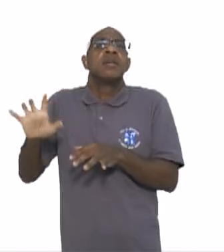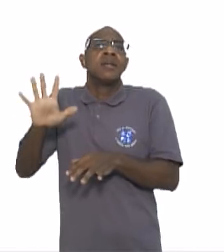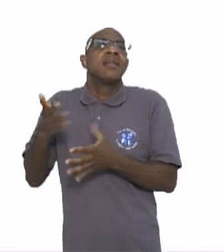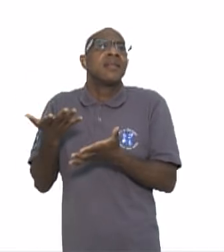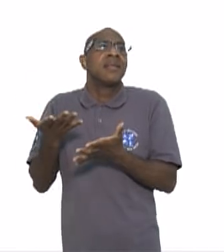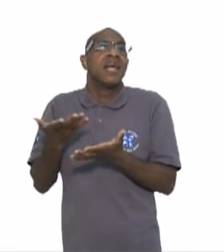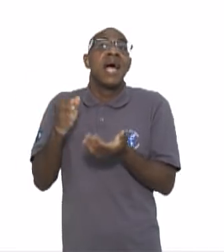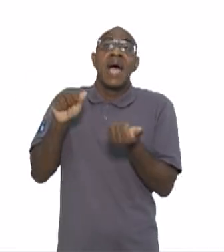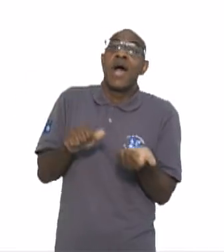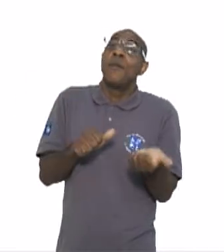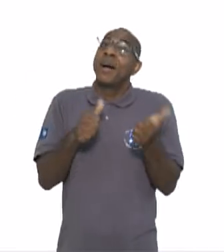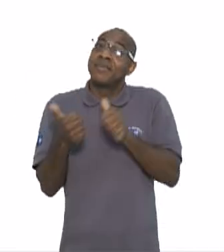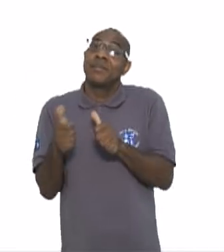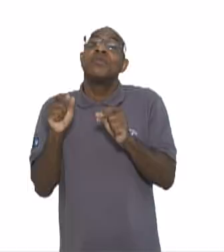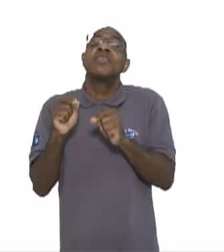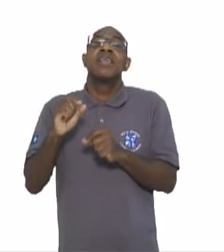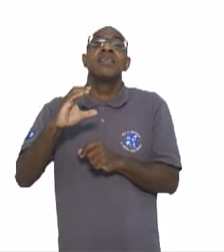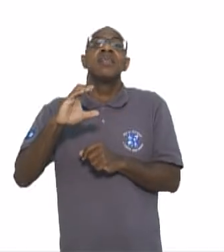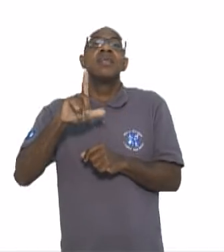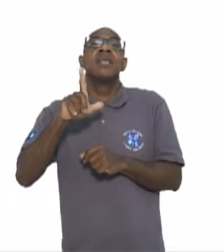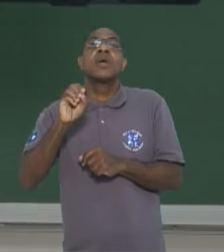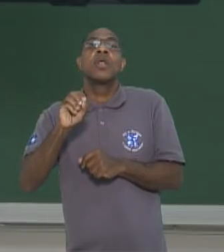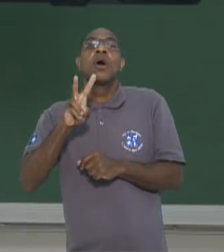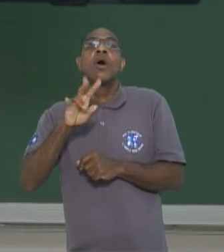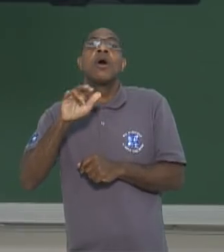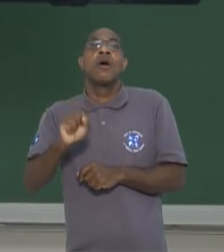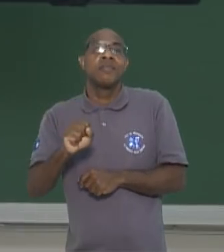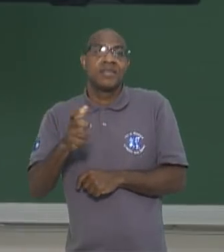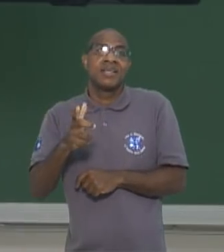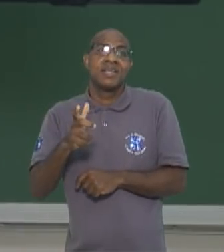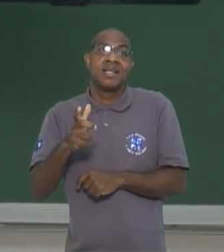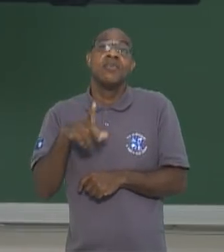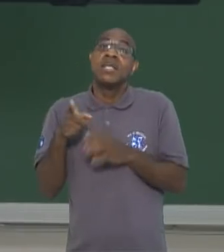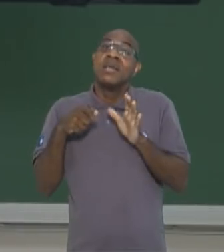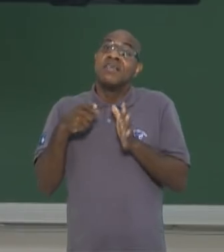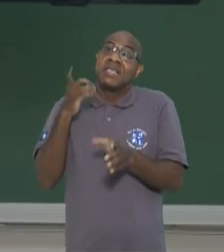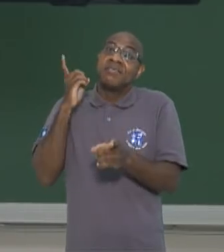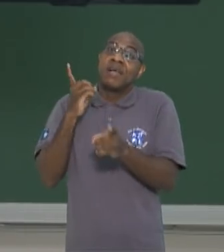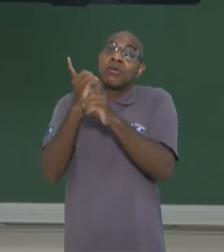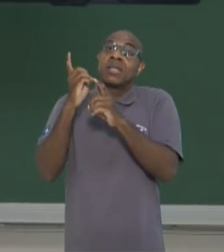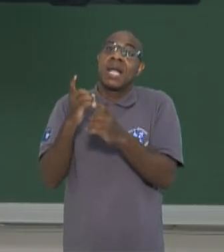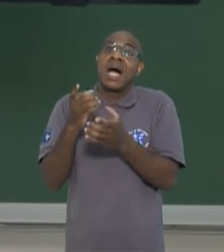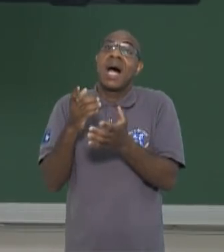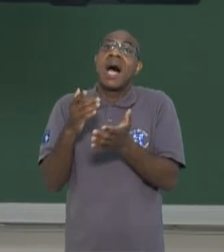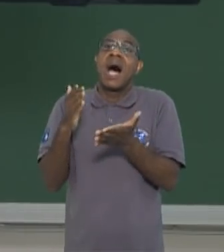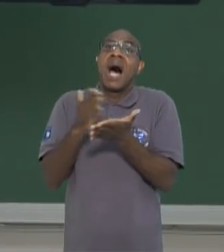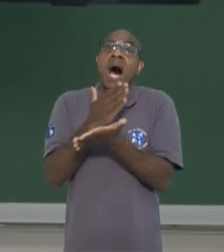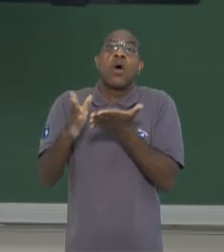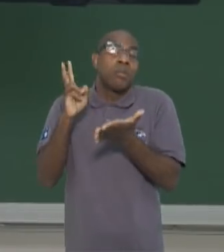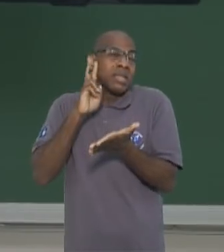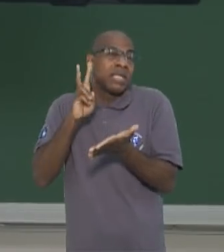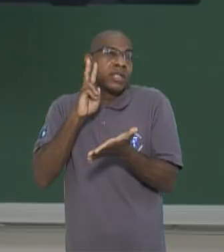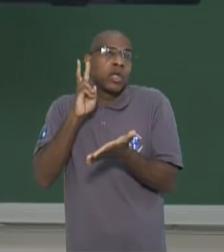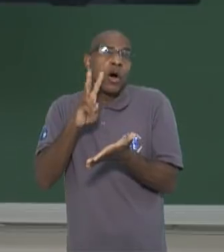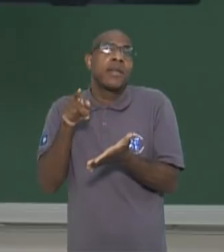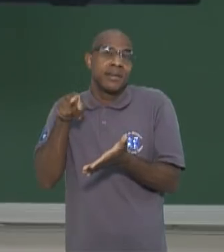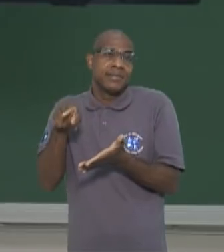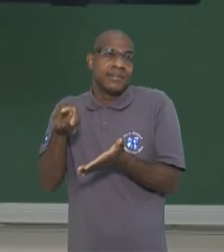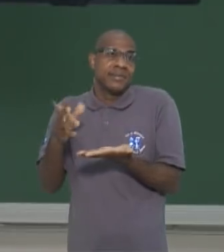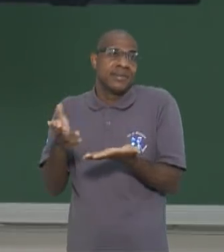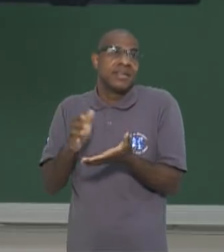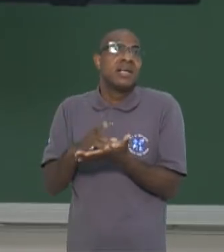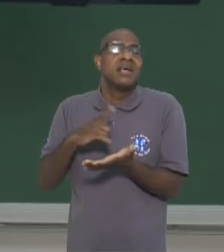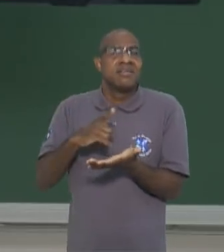em 496 DC. Como eu falei, vocês vão encontrar algumas obras que dão outra data para esse batismo, tá? Então, a gente